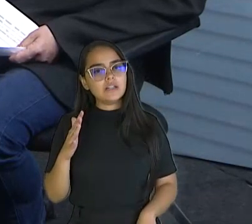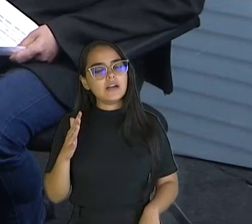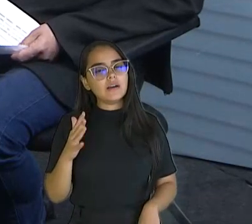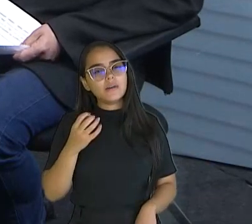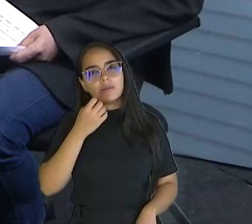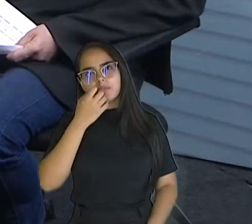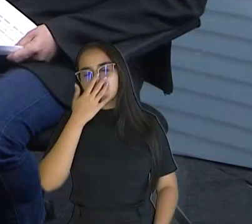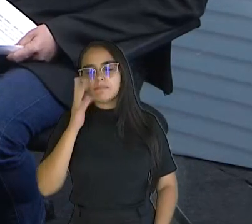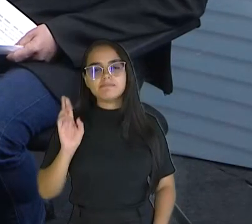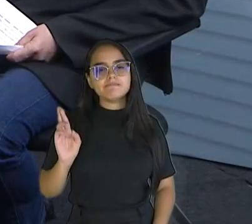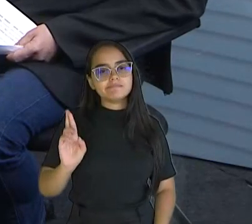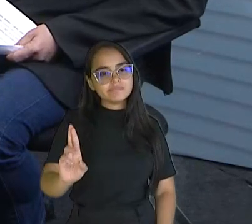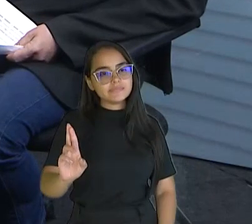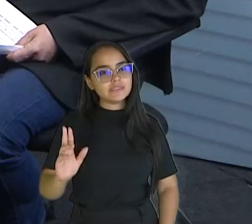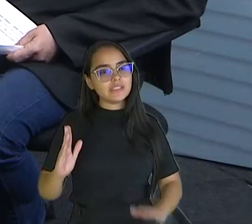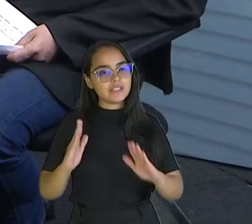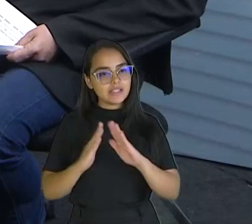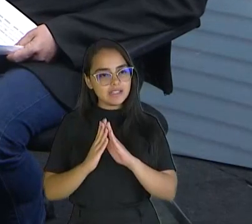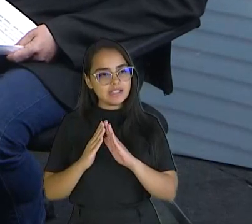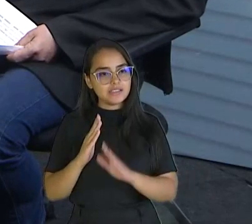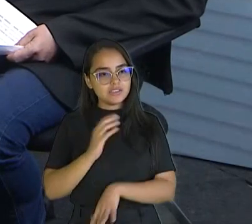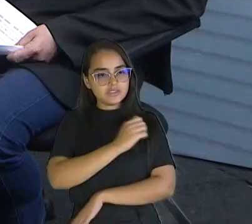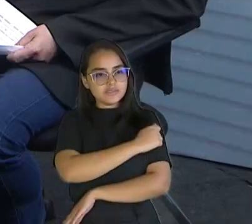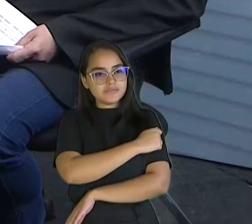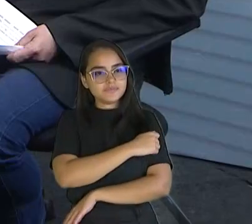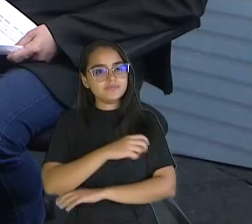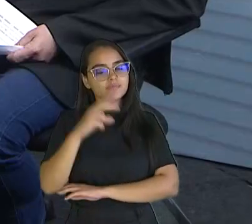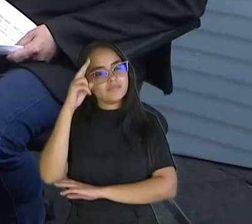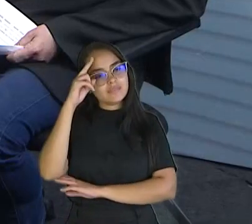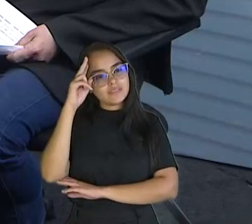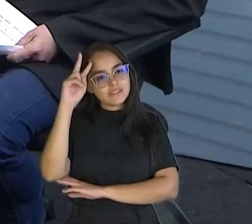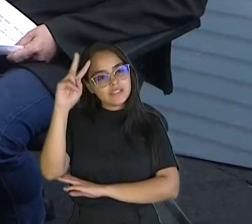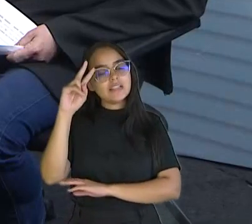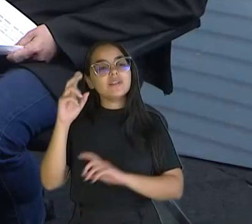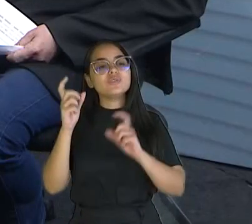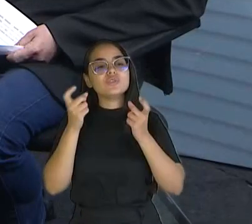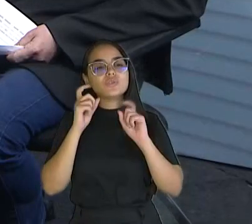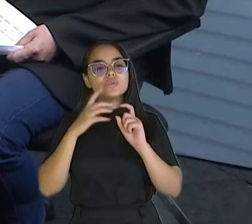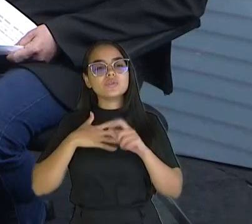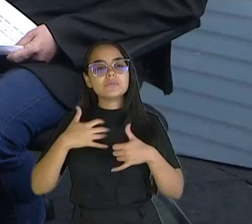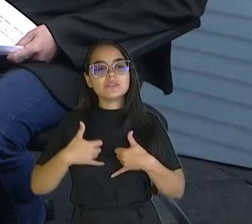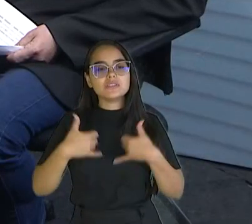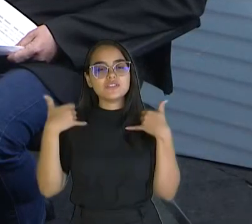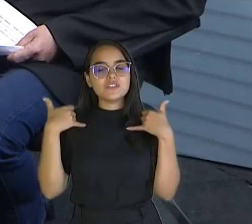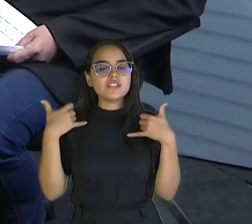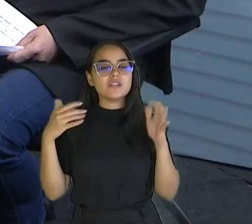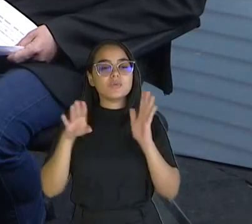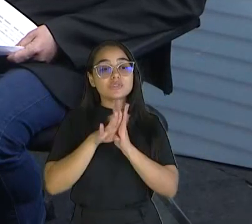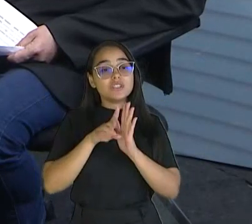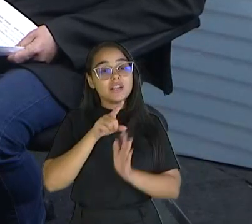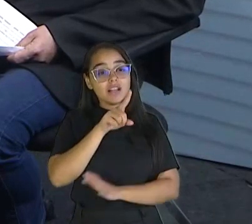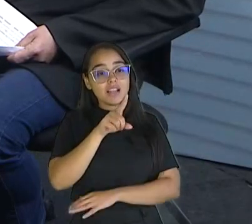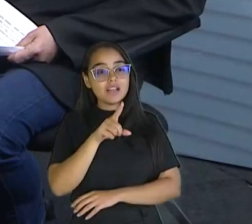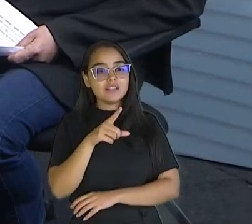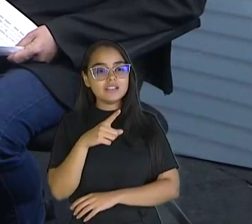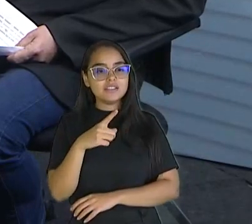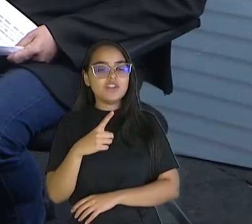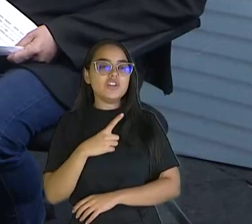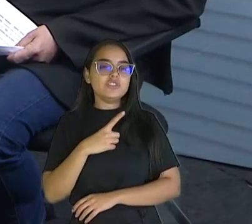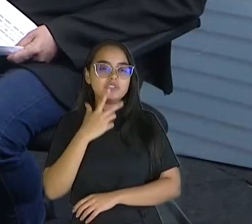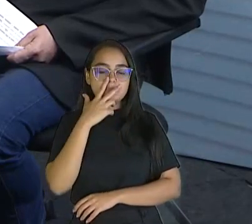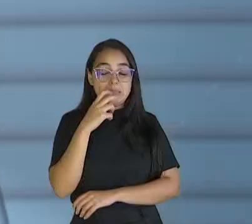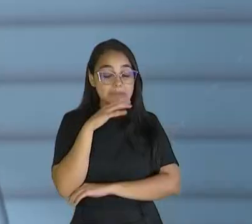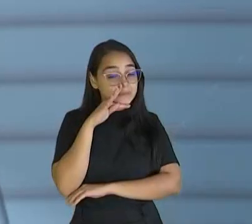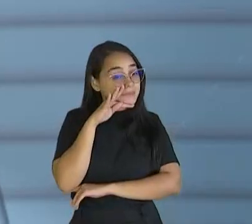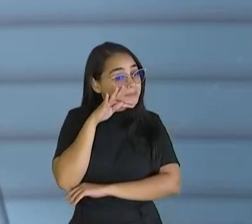bem representada aqui. Eu lembro que eu estava falando até no discurso do aniversário sobre quando eu cheguei lá. Eu era extremamente